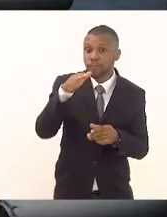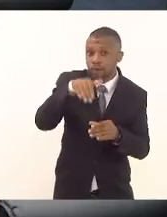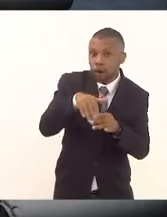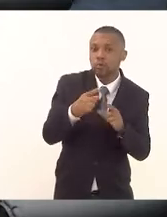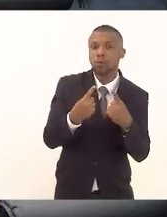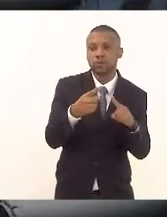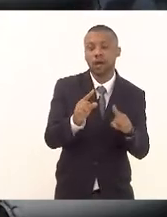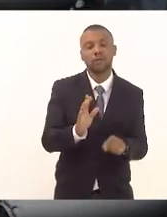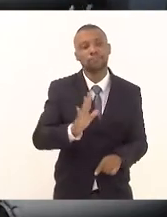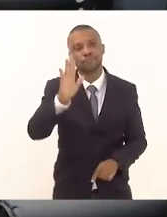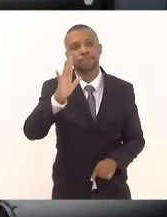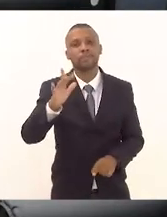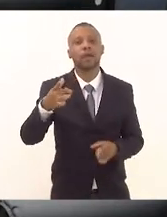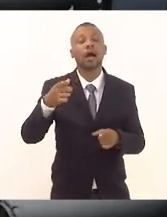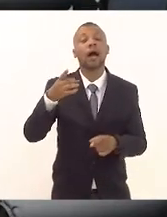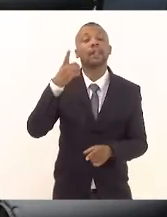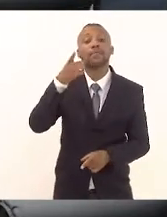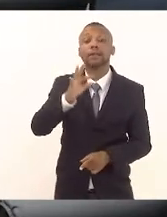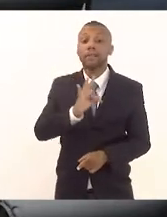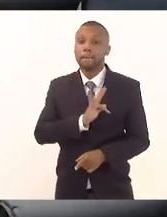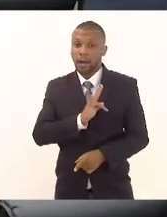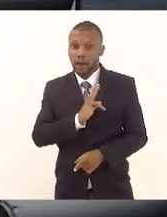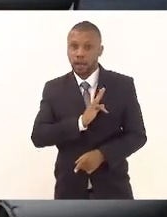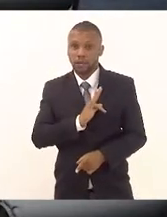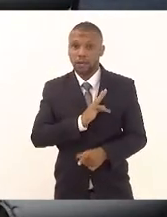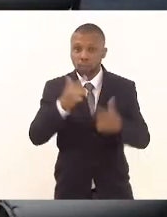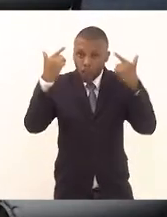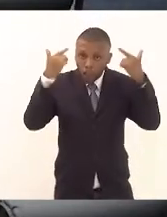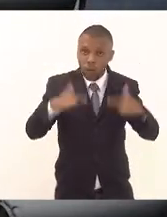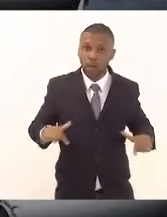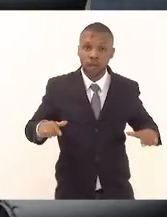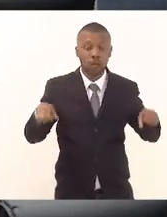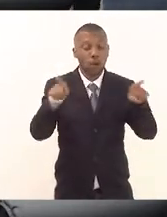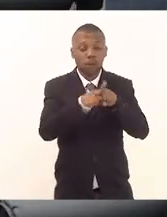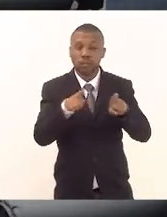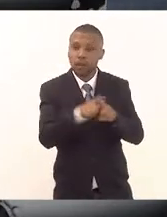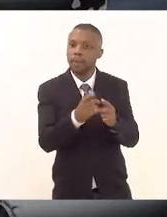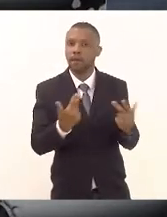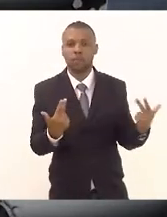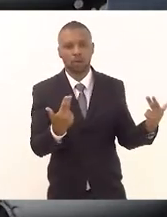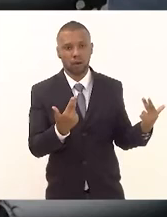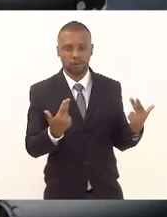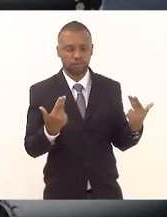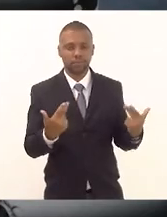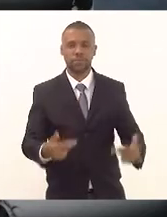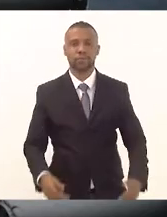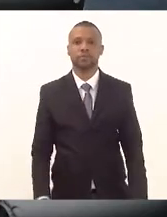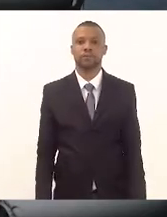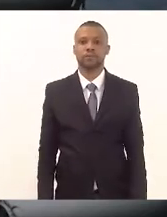Presidente, se a deputada Marta Rocha se abstém, eu me abstenho também.